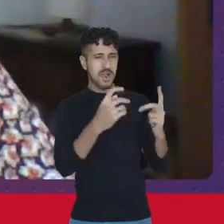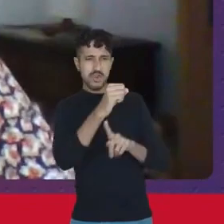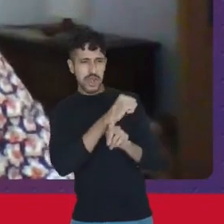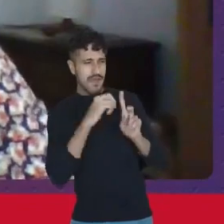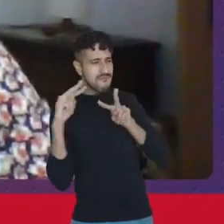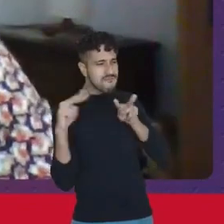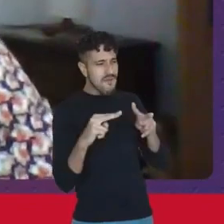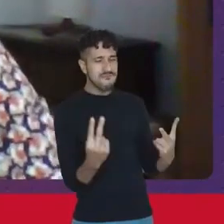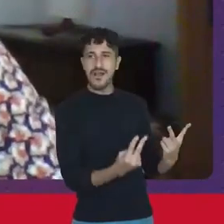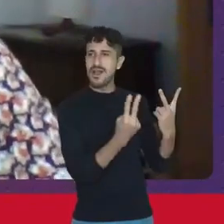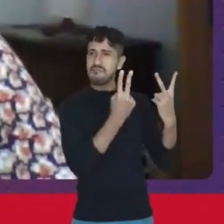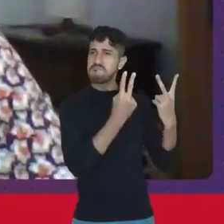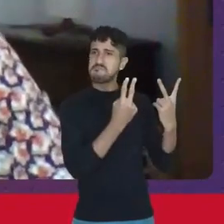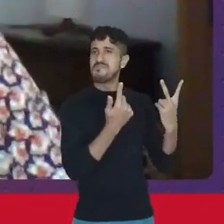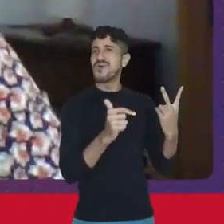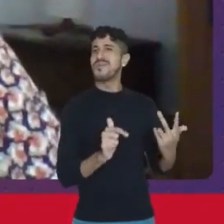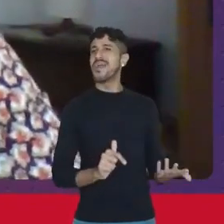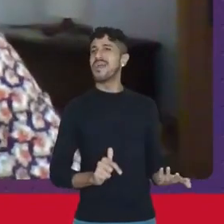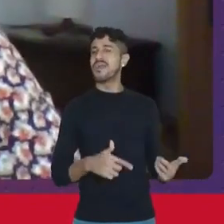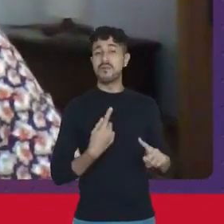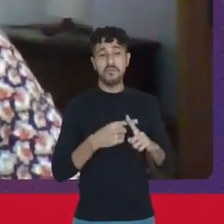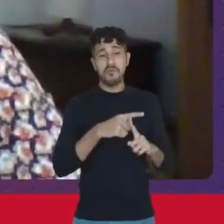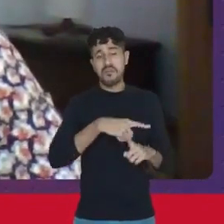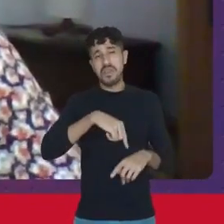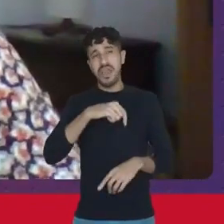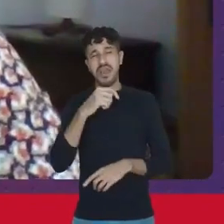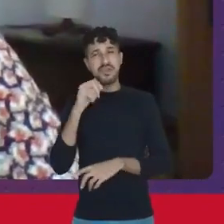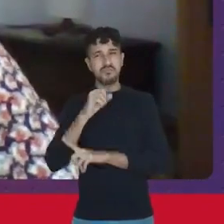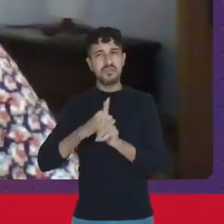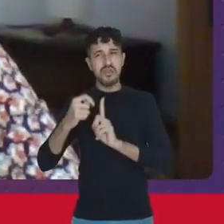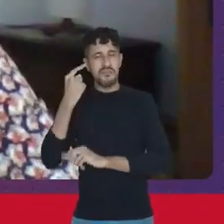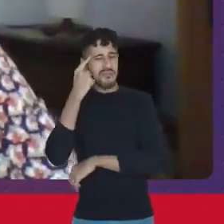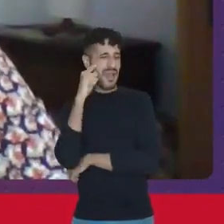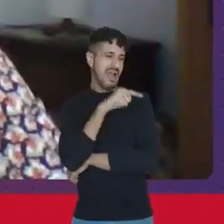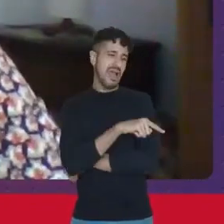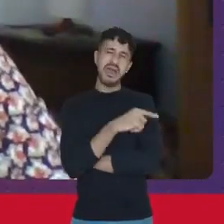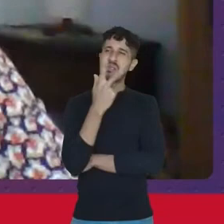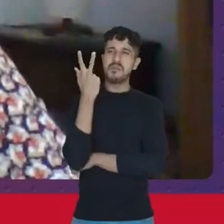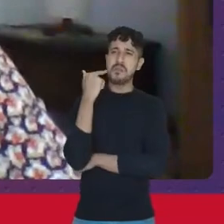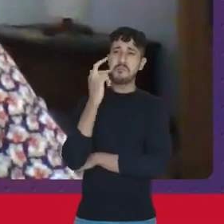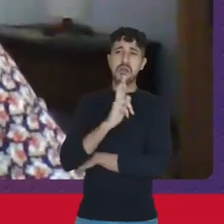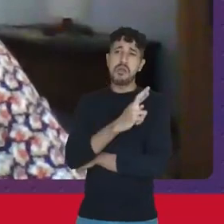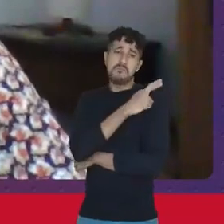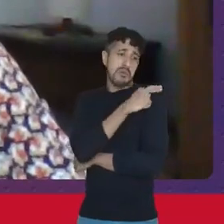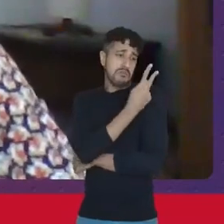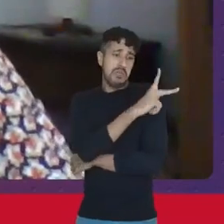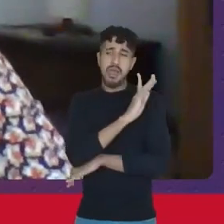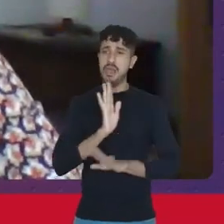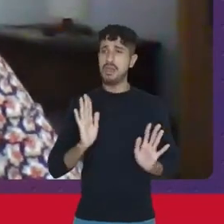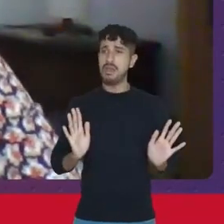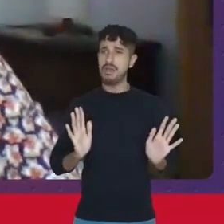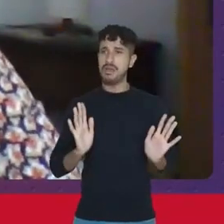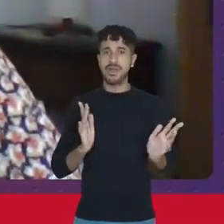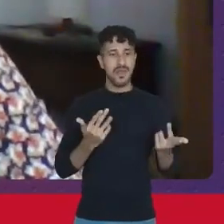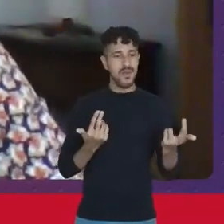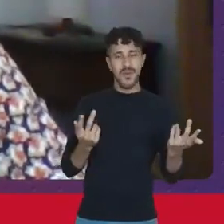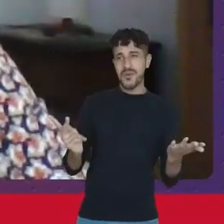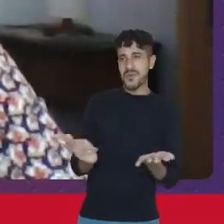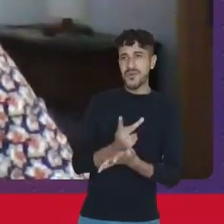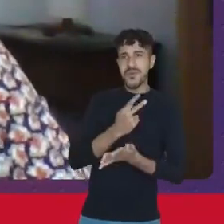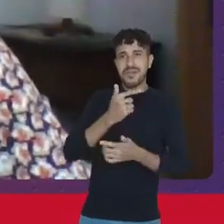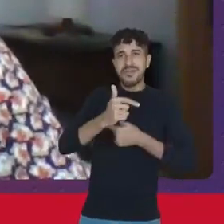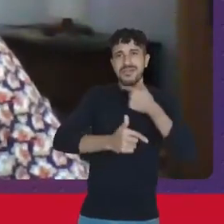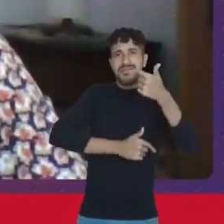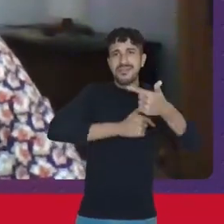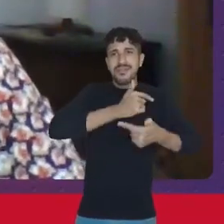valorizadas socialmente. Né? Por quê? Porque são consideradas como atributos naturais, da mesma forma como esse